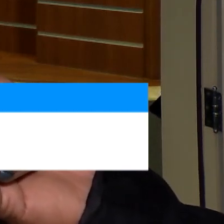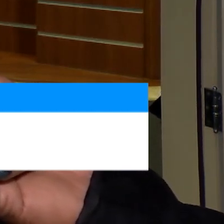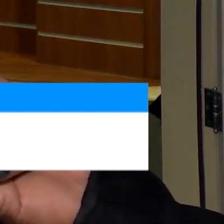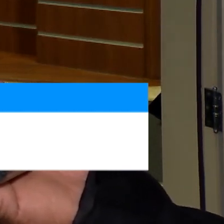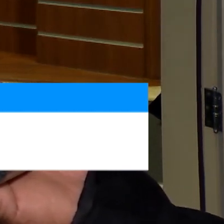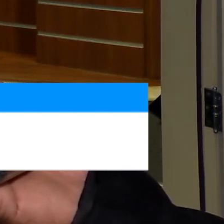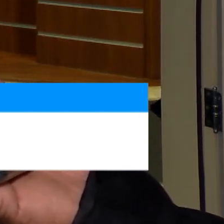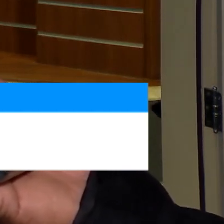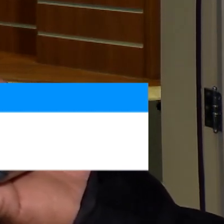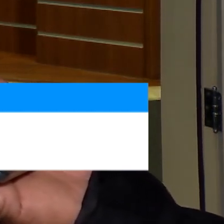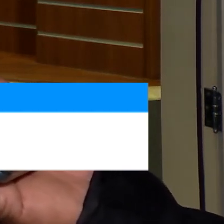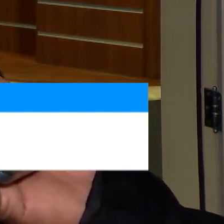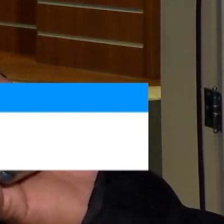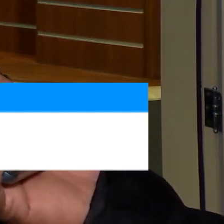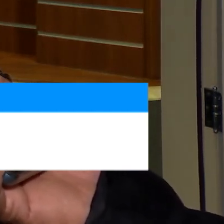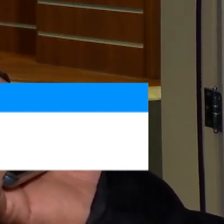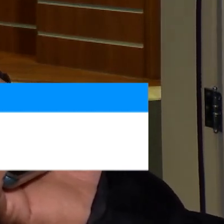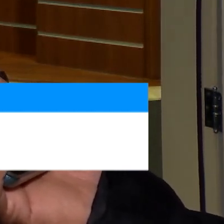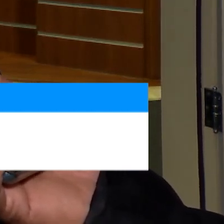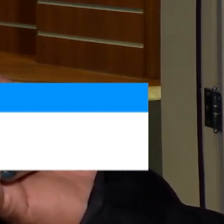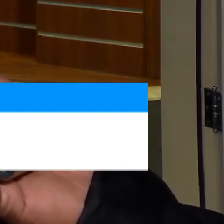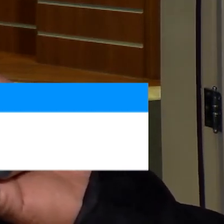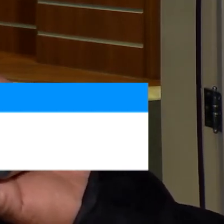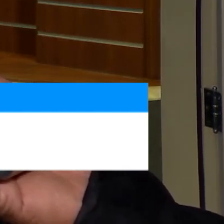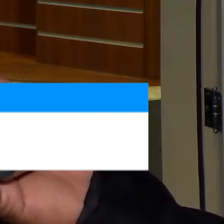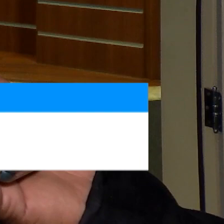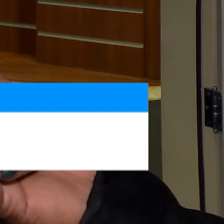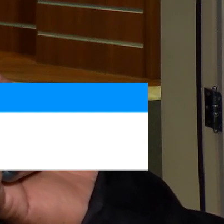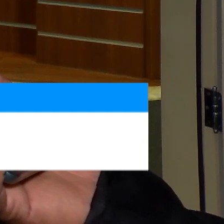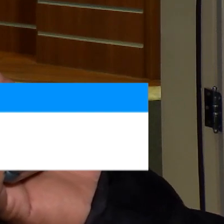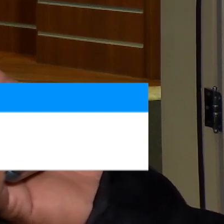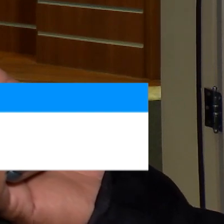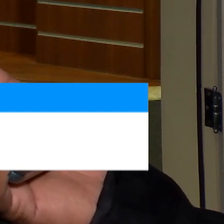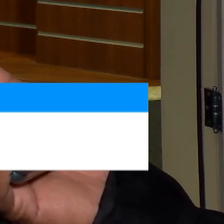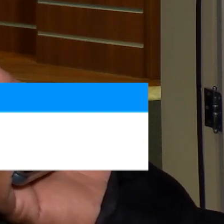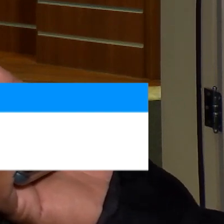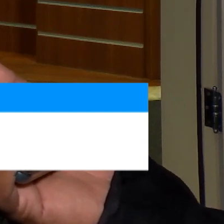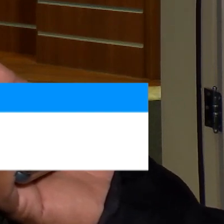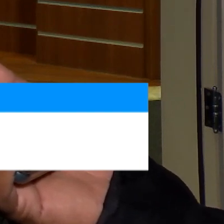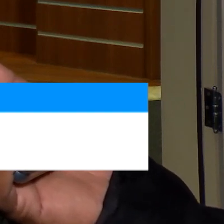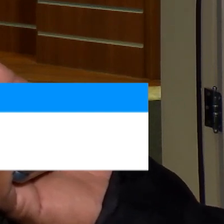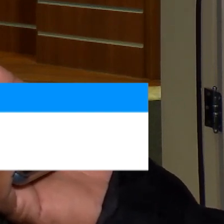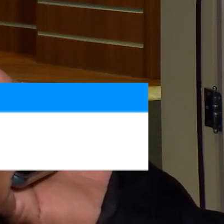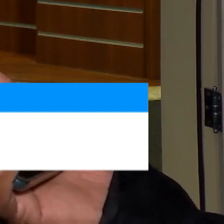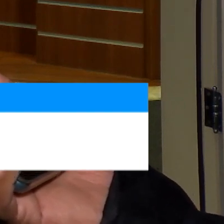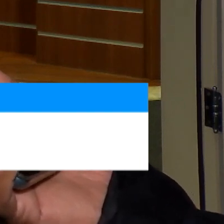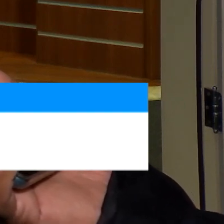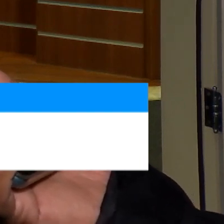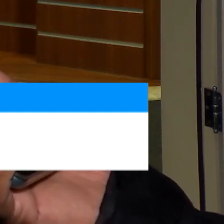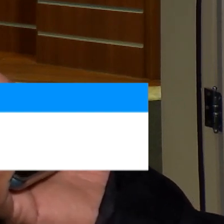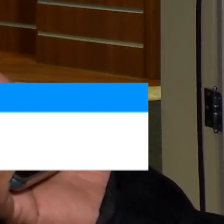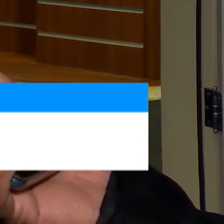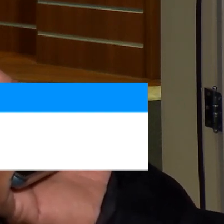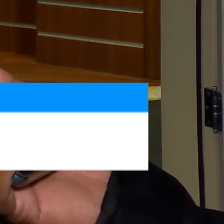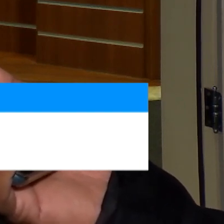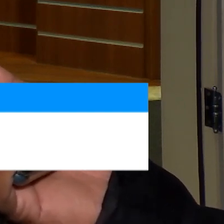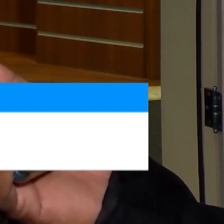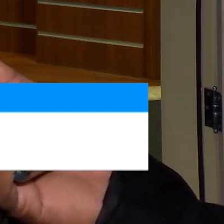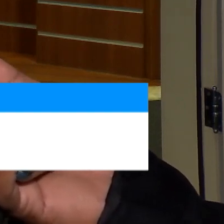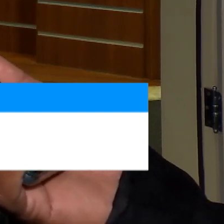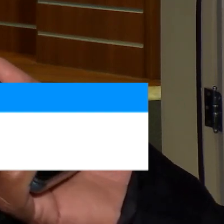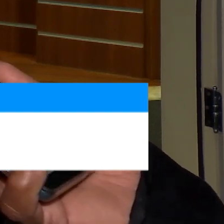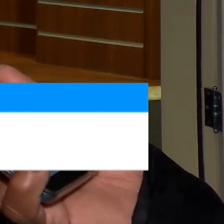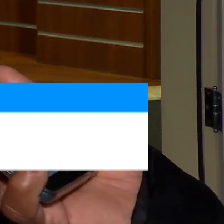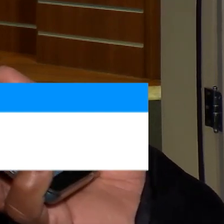várias escolas de todo o Brasil. Isso é experiências que deram certo, projetos que deram certo, como, por exemplo, aqui nós temos